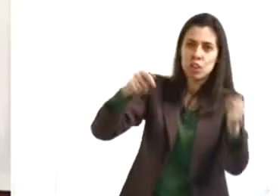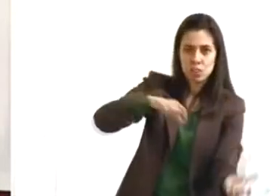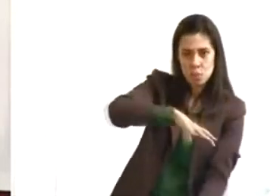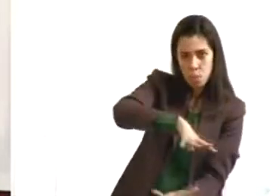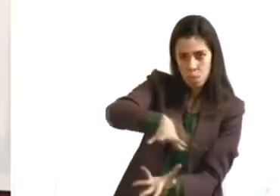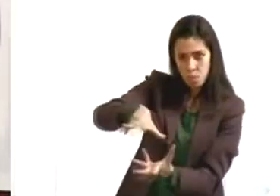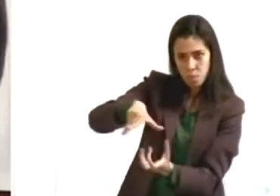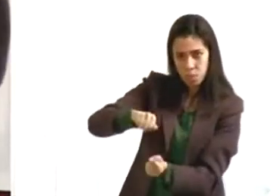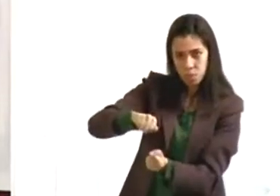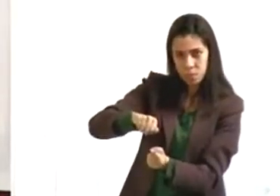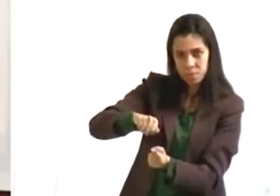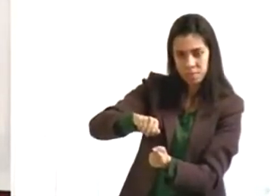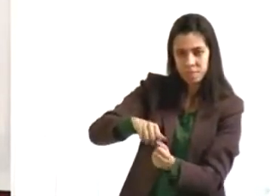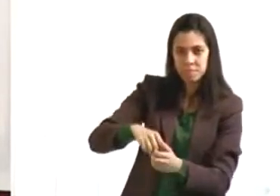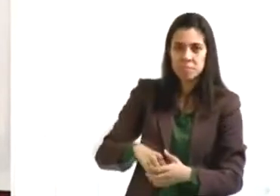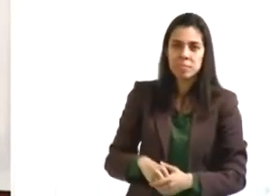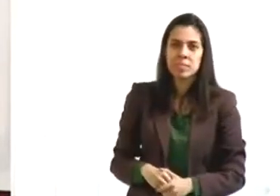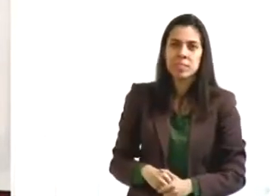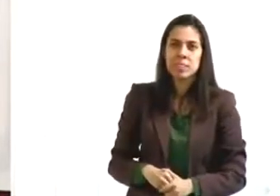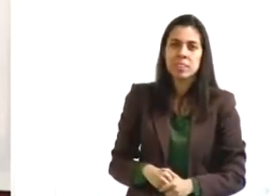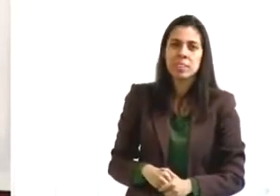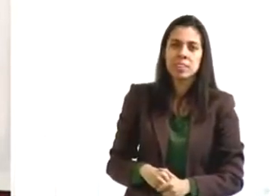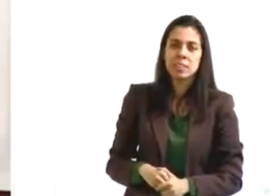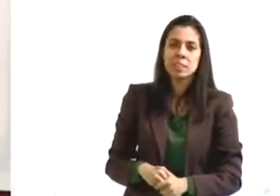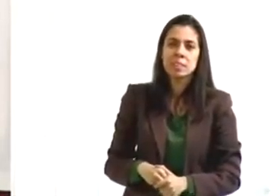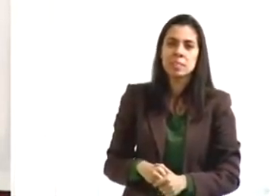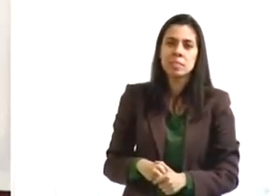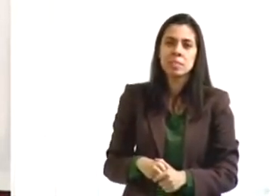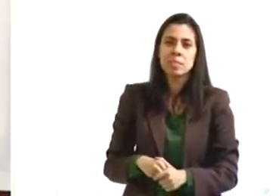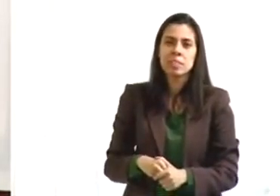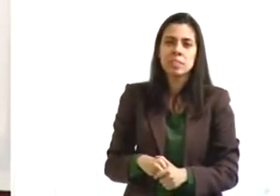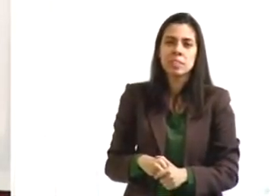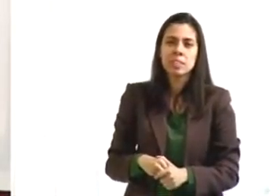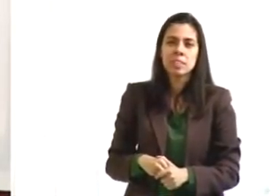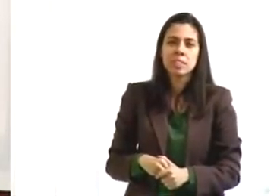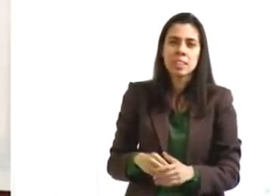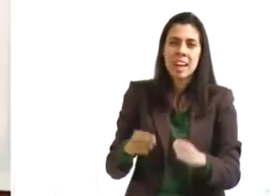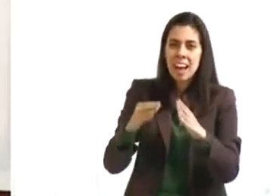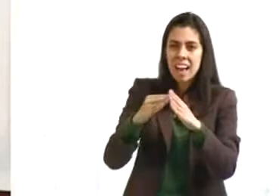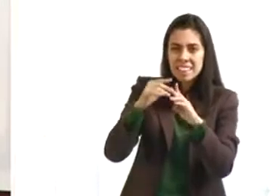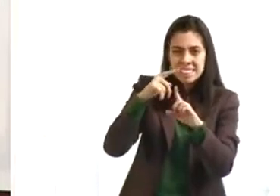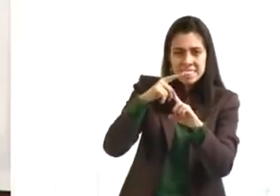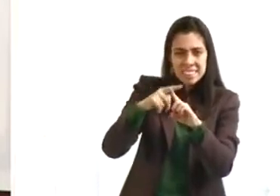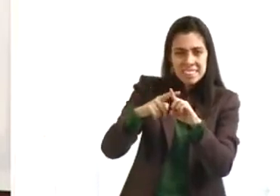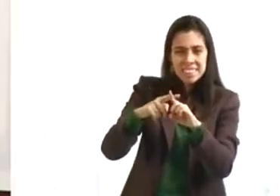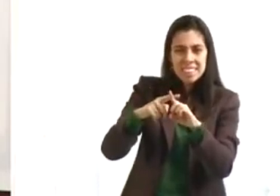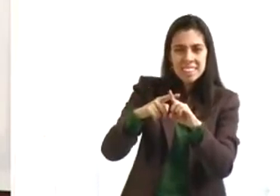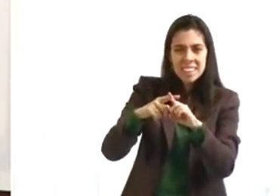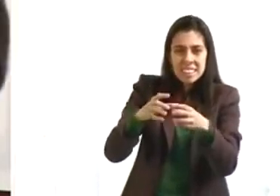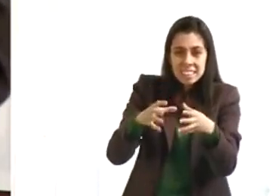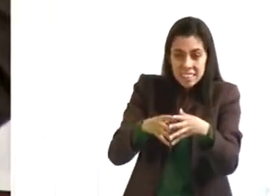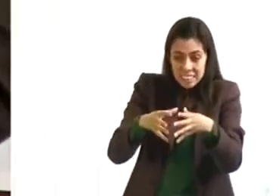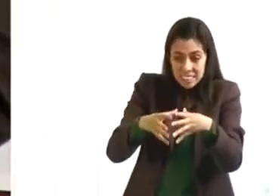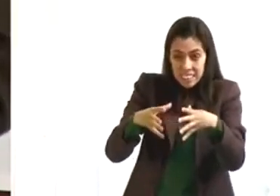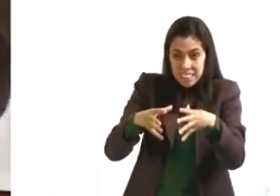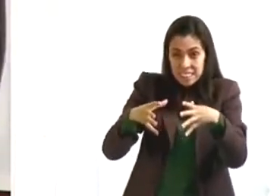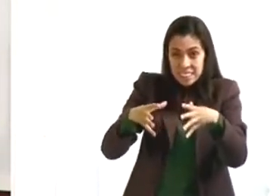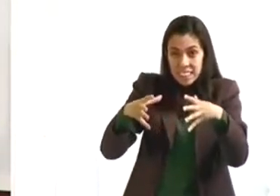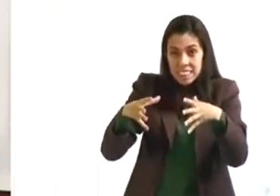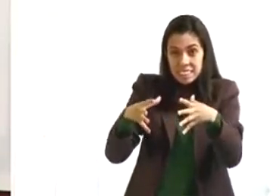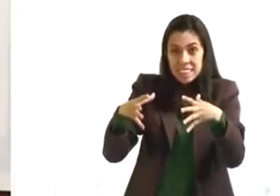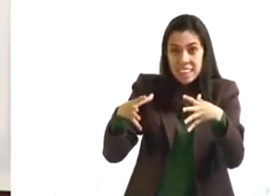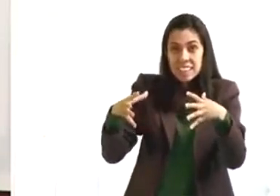a descida do Espírito Santo, a pregação de Pedro. A igreja começa a crescer. Naquele dia quase 3.000